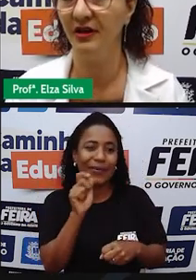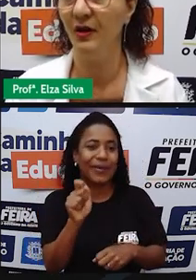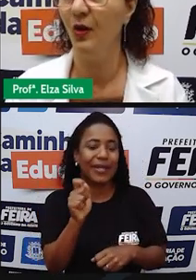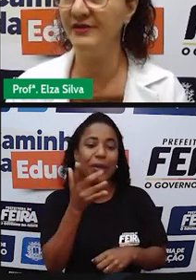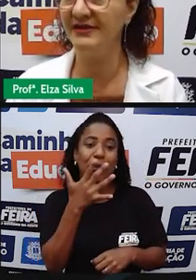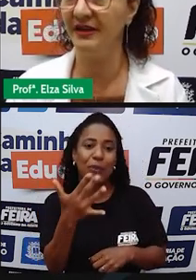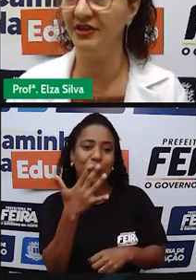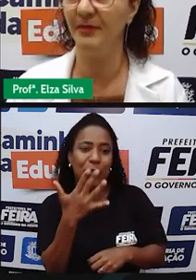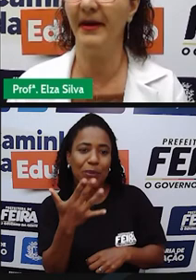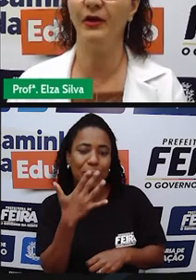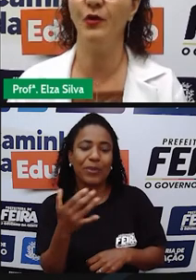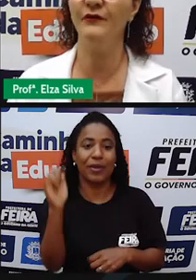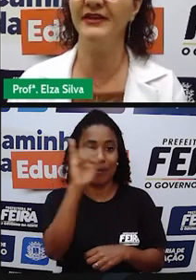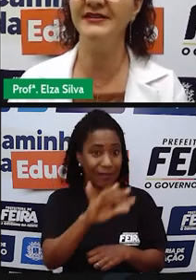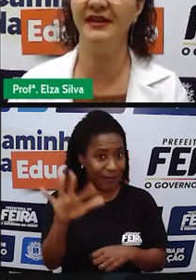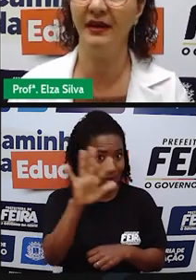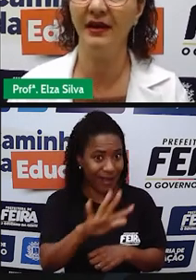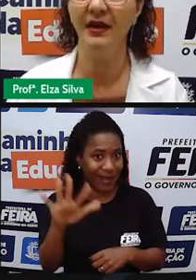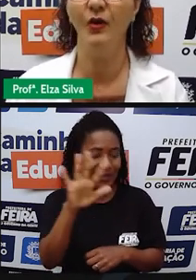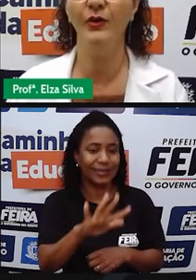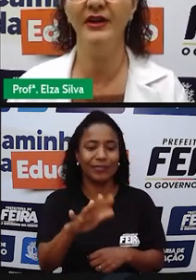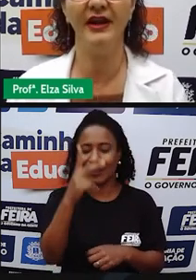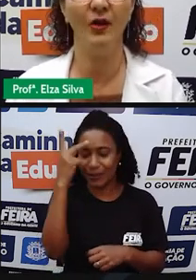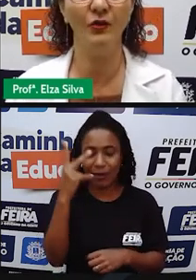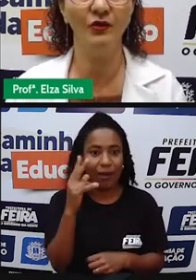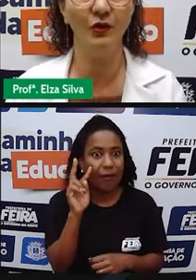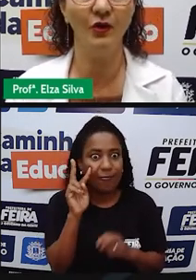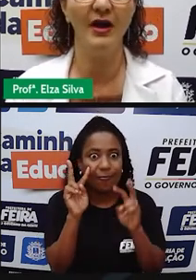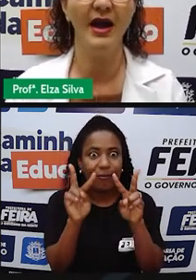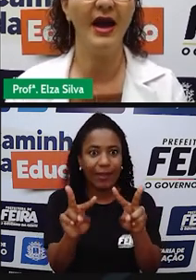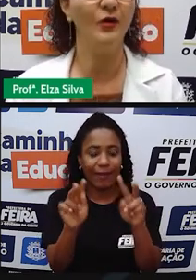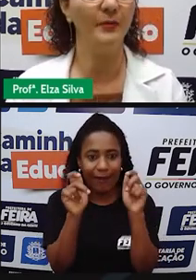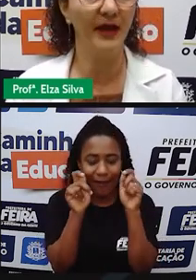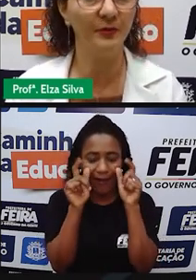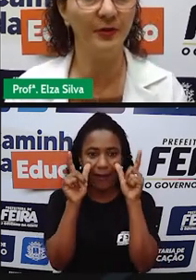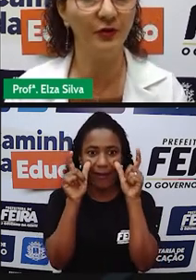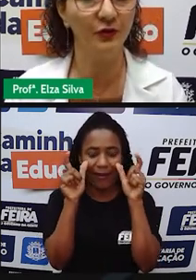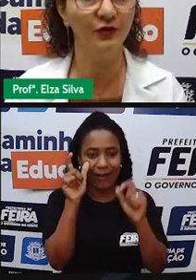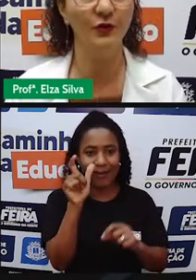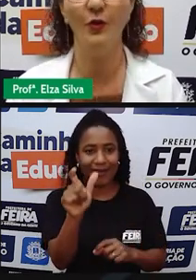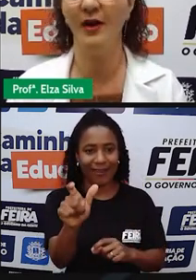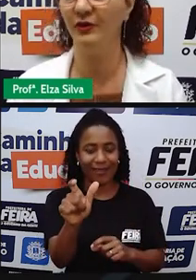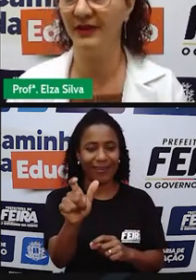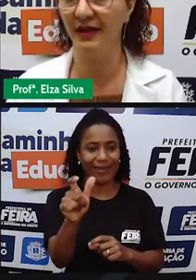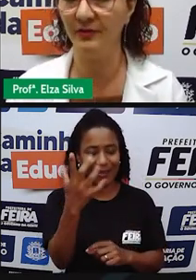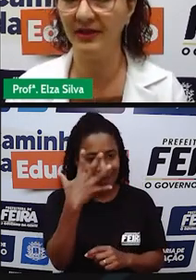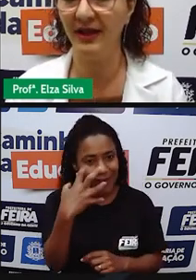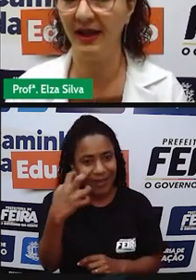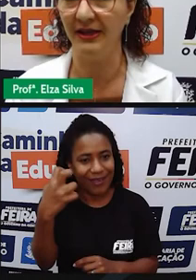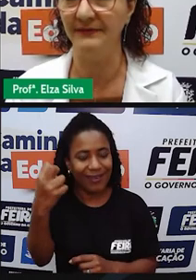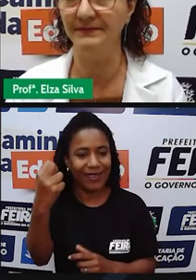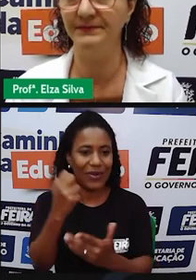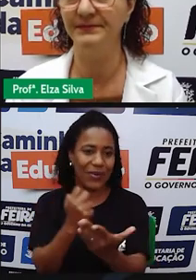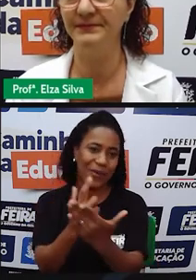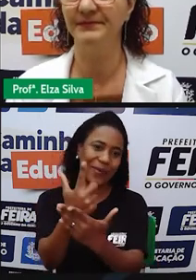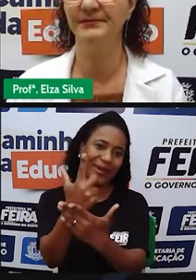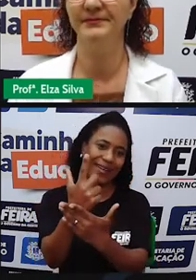persuadir, ou seja, para convencer o interlocutor a comprar um produto ou adotar uma